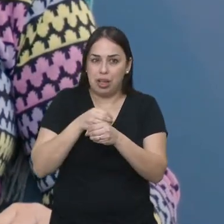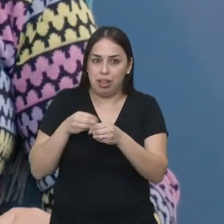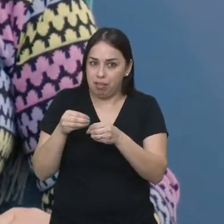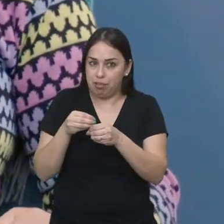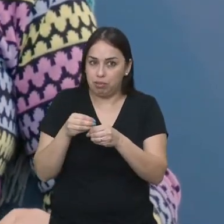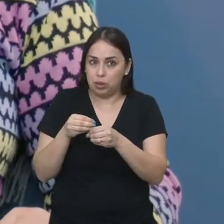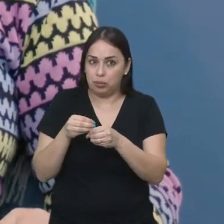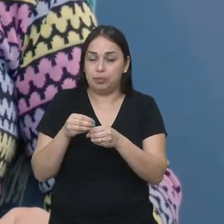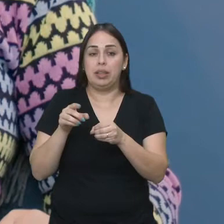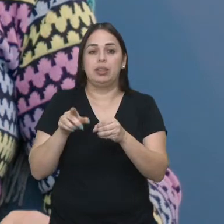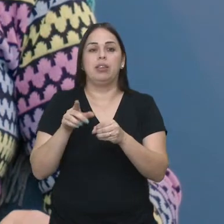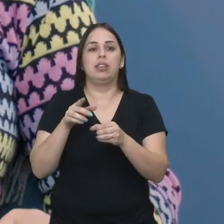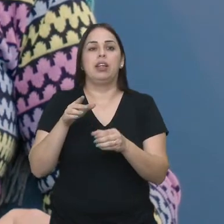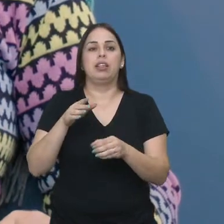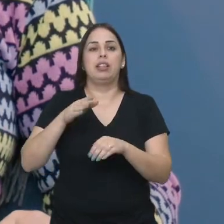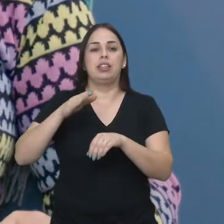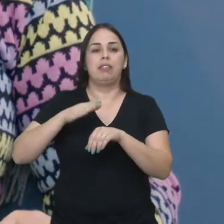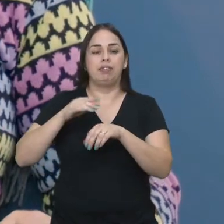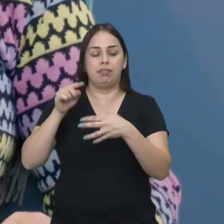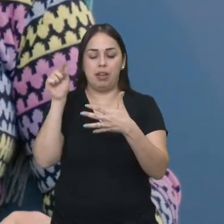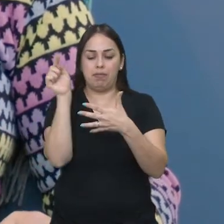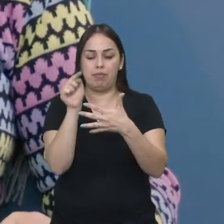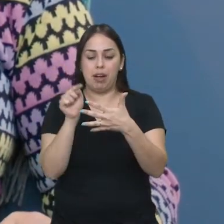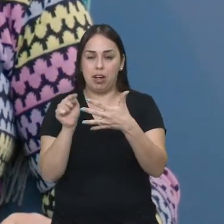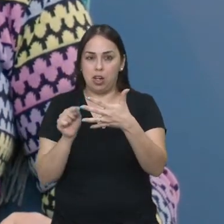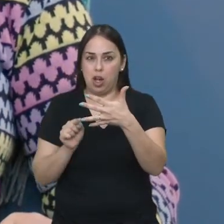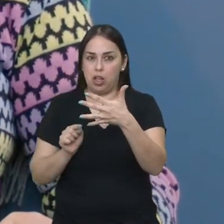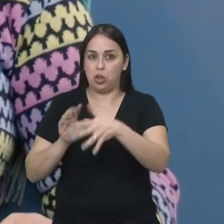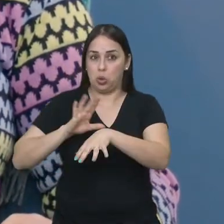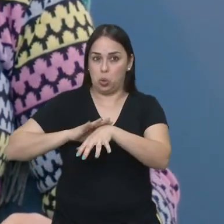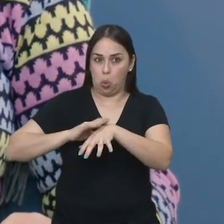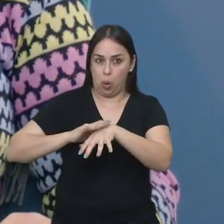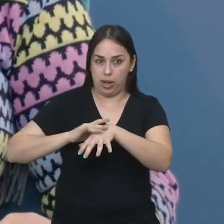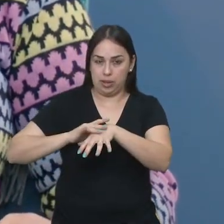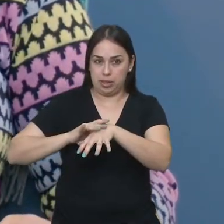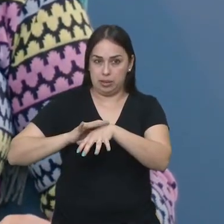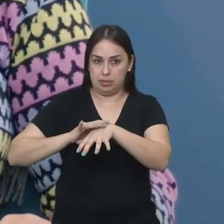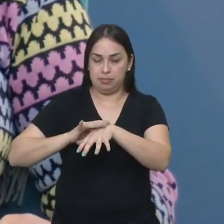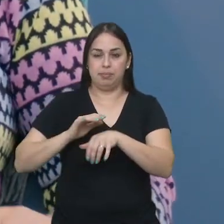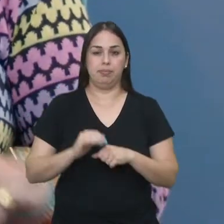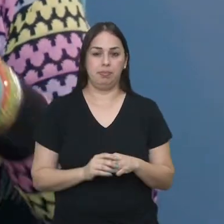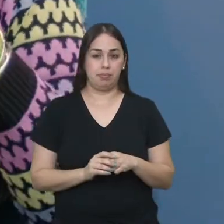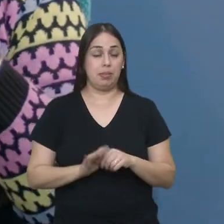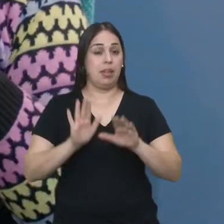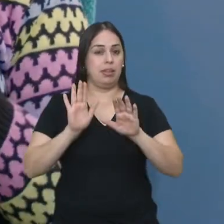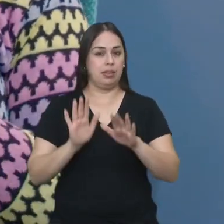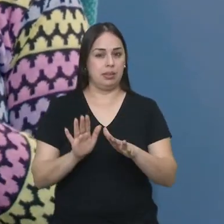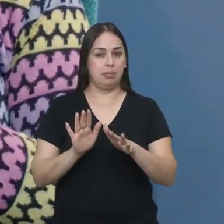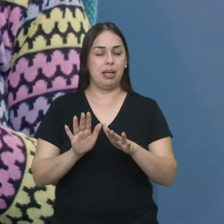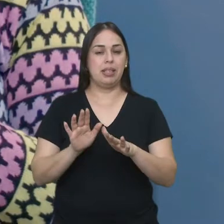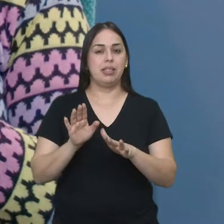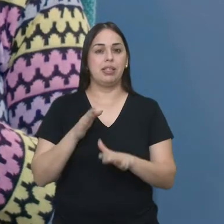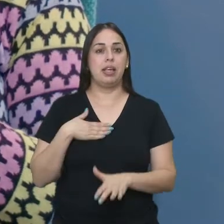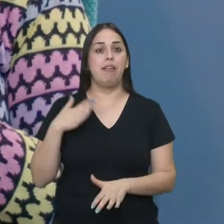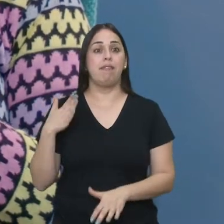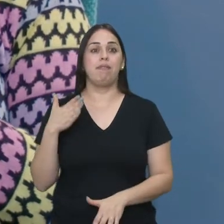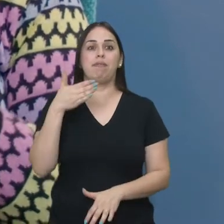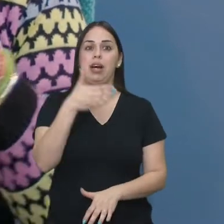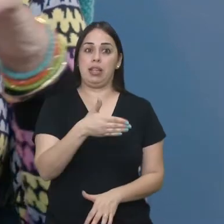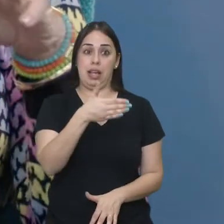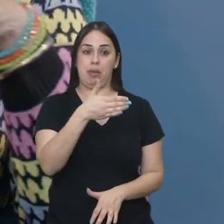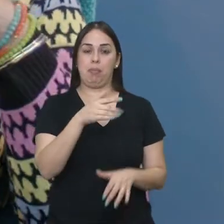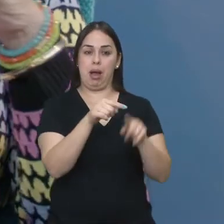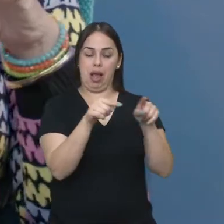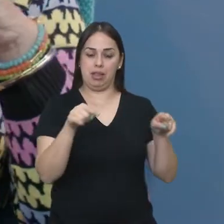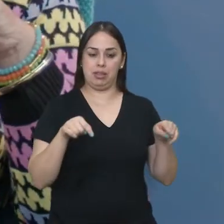celular. Então, você faz difteria, tétano, coqueluche, hemófilos e hepatite B. Se você opta por ir numa clínica